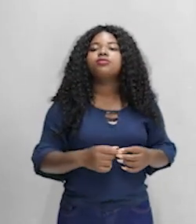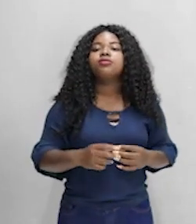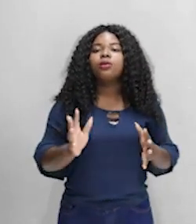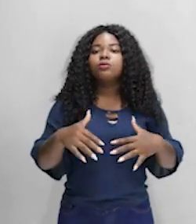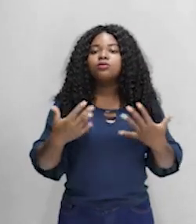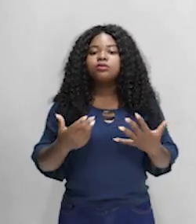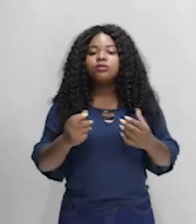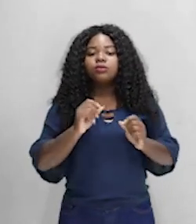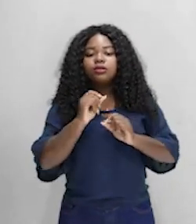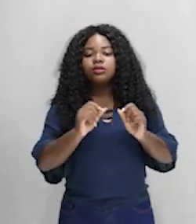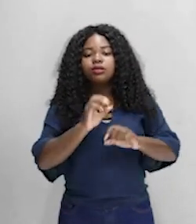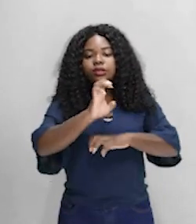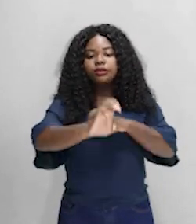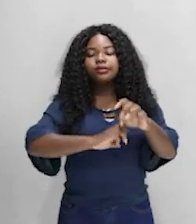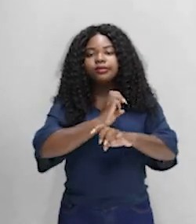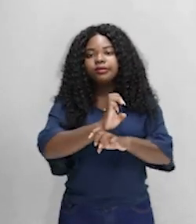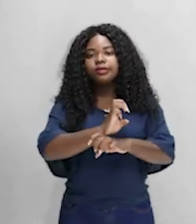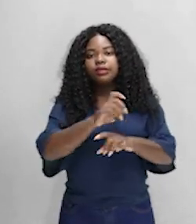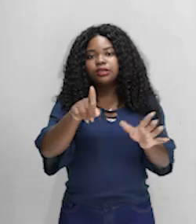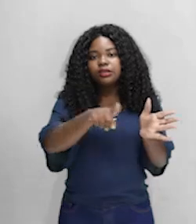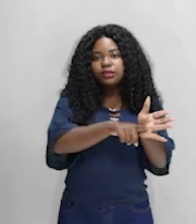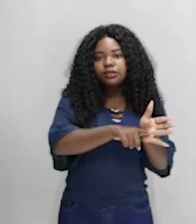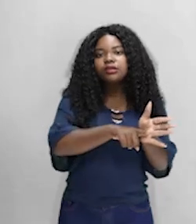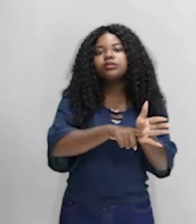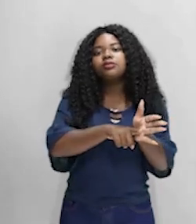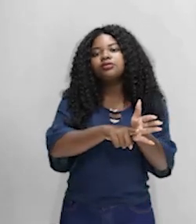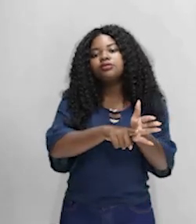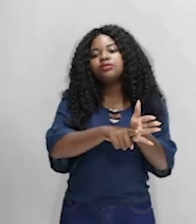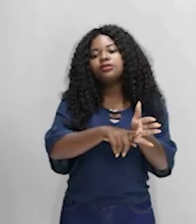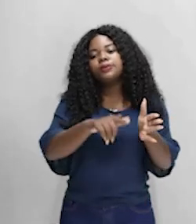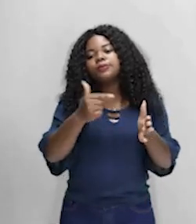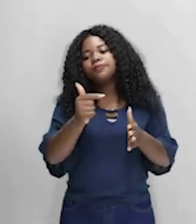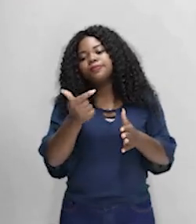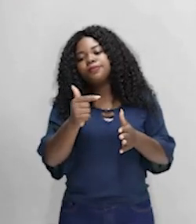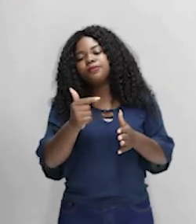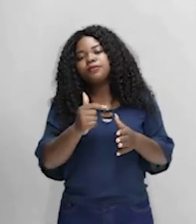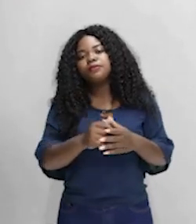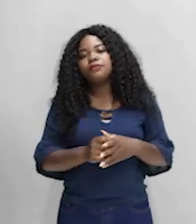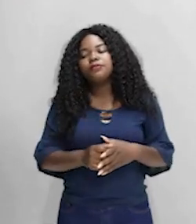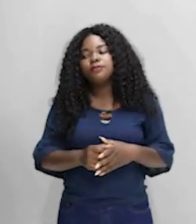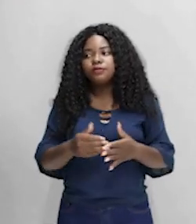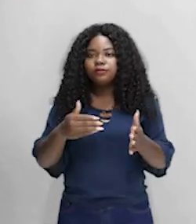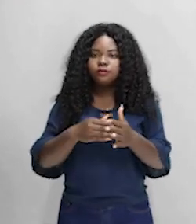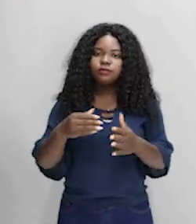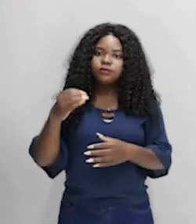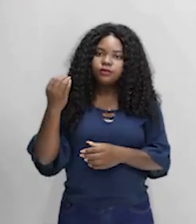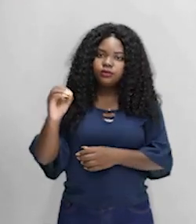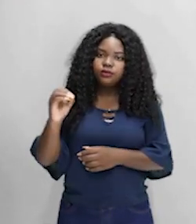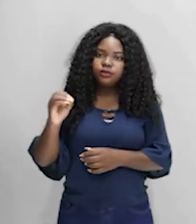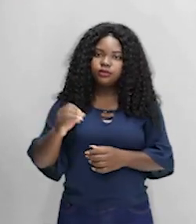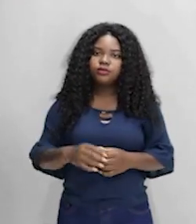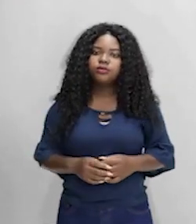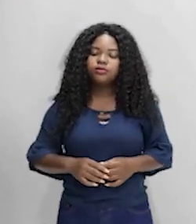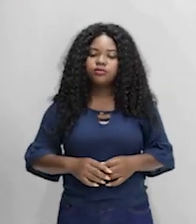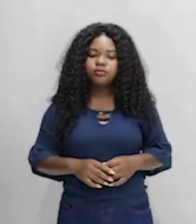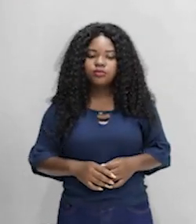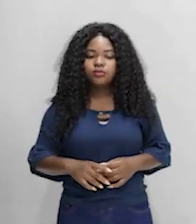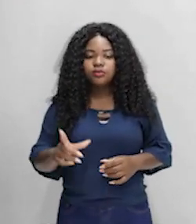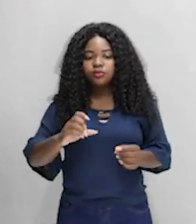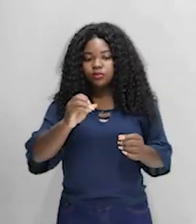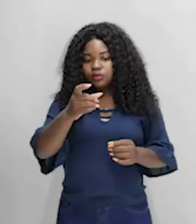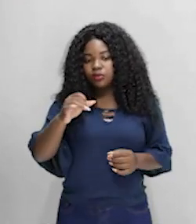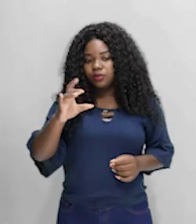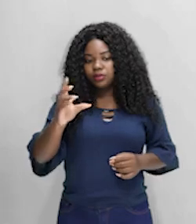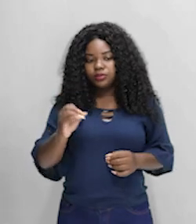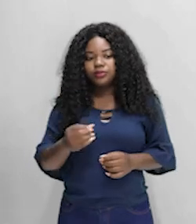mais eletronegativo é o oxigênio, ou seja, termina em oxigênio. Então, a água é um óxido. Então, nós temos